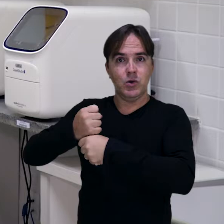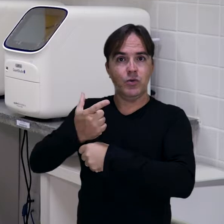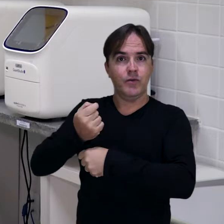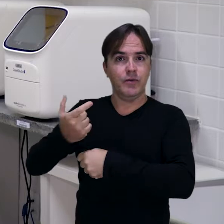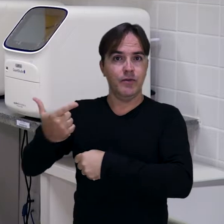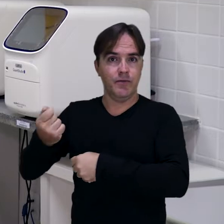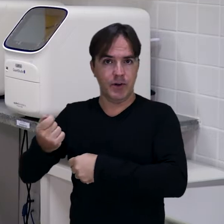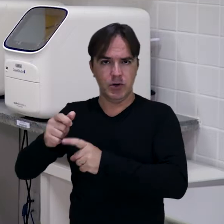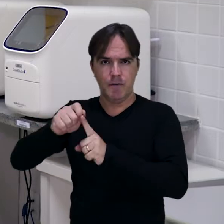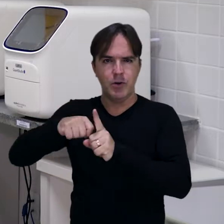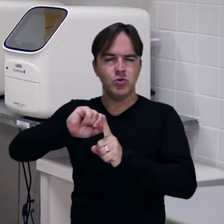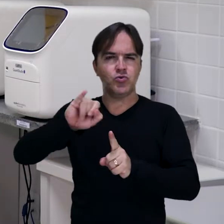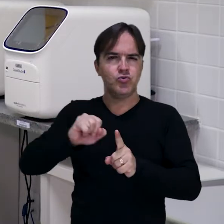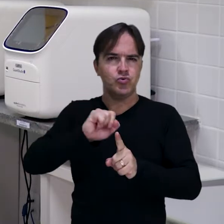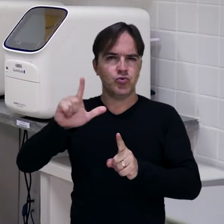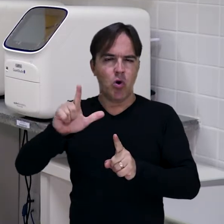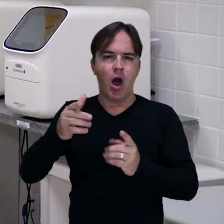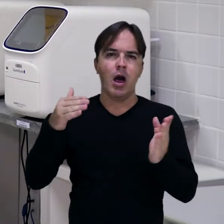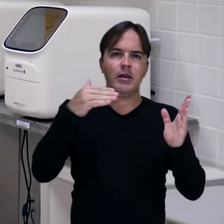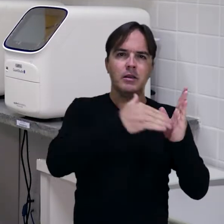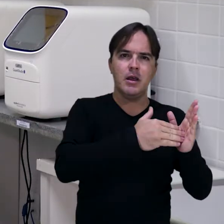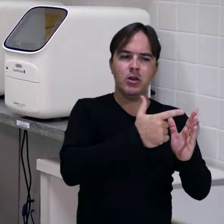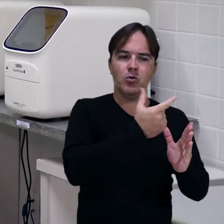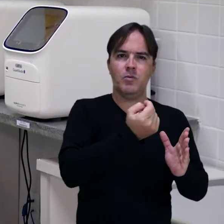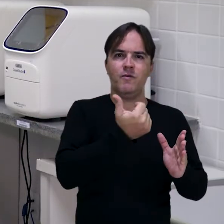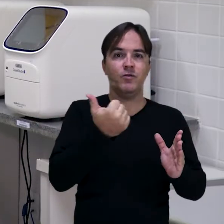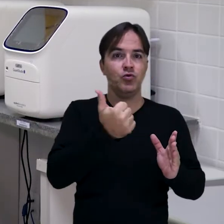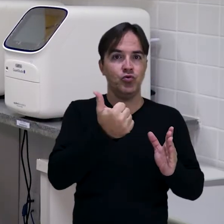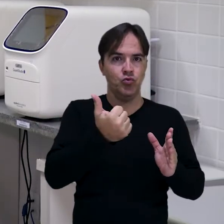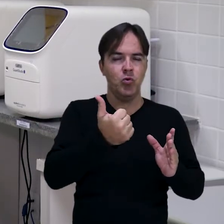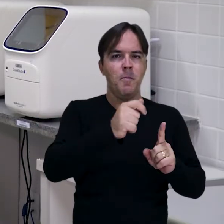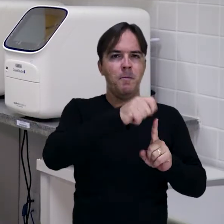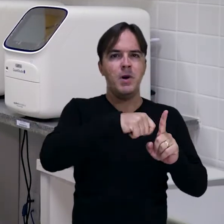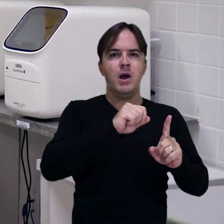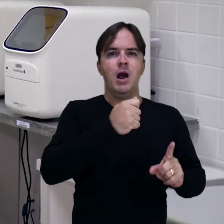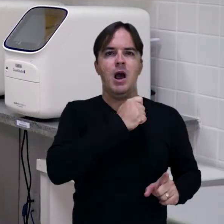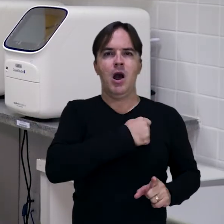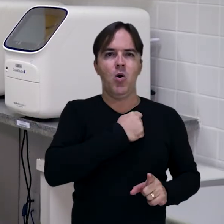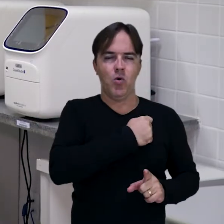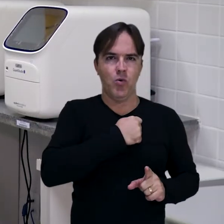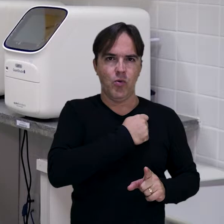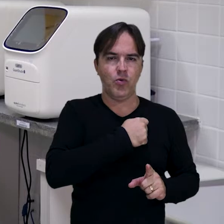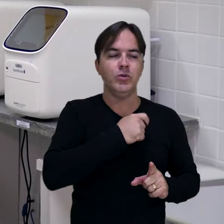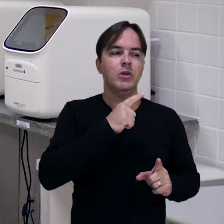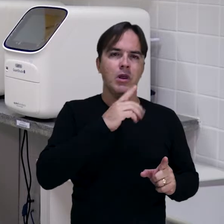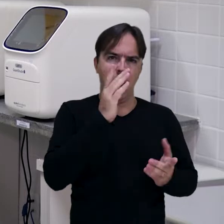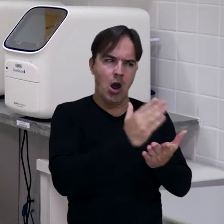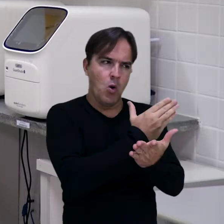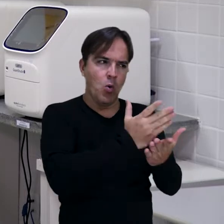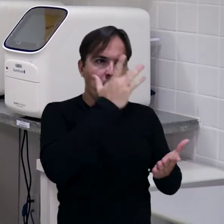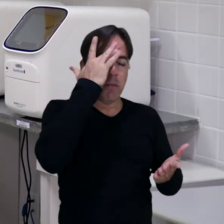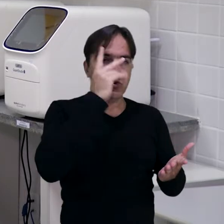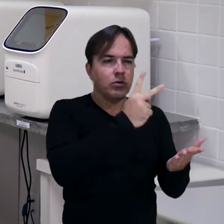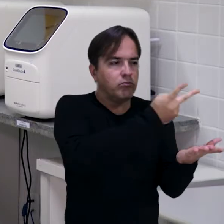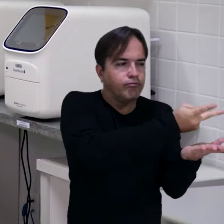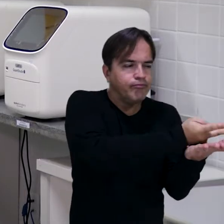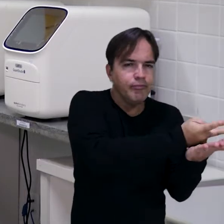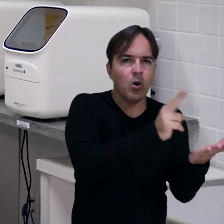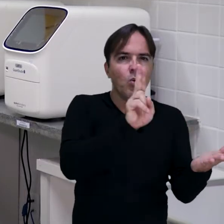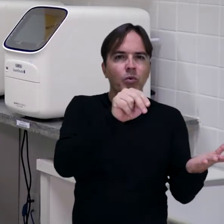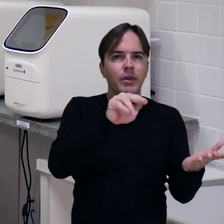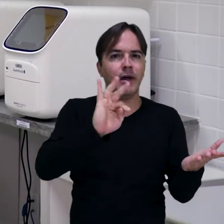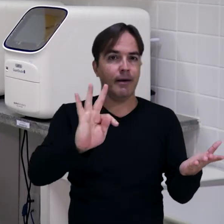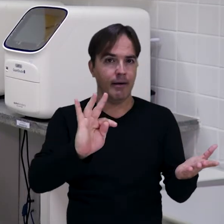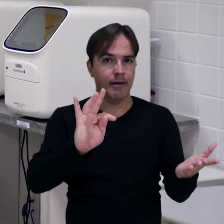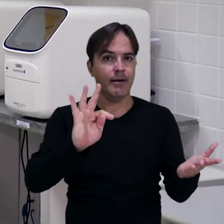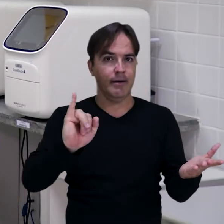agosto de 2021, recrutando indivíduos com Covid-19 que foram internados na UTI do Hospital Universitário da Univasf